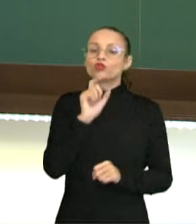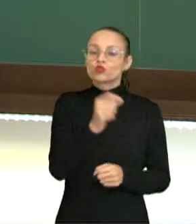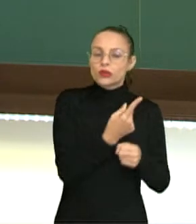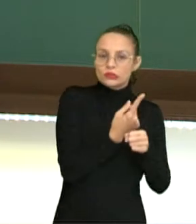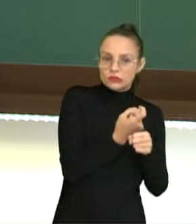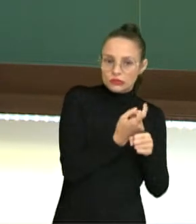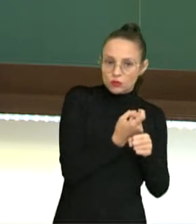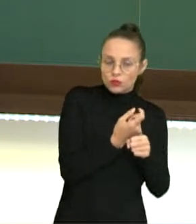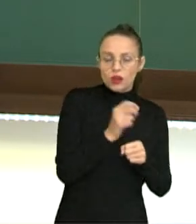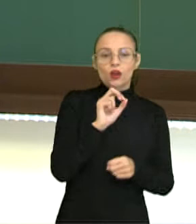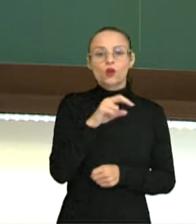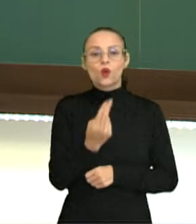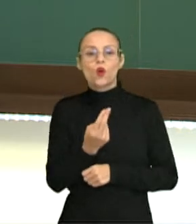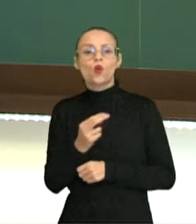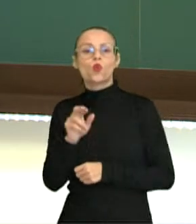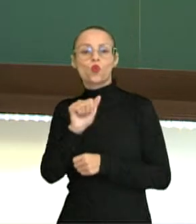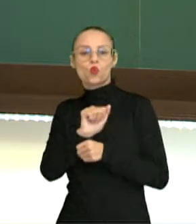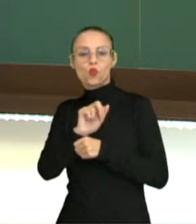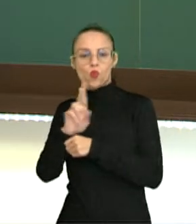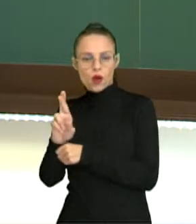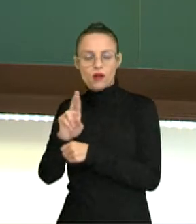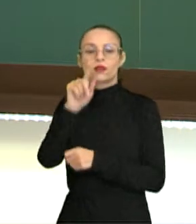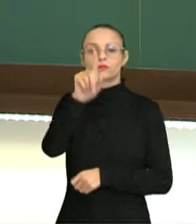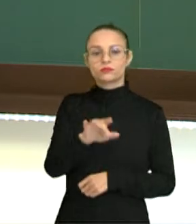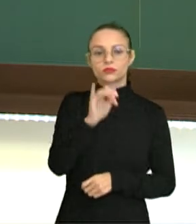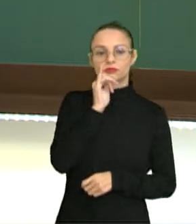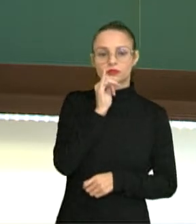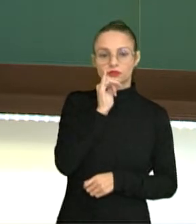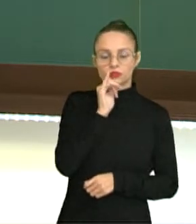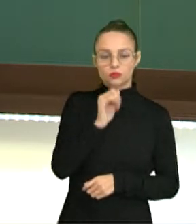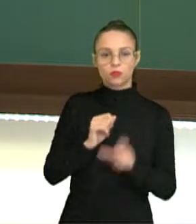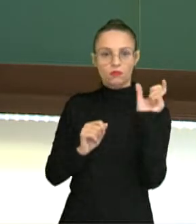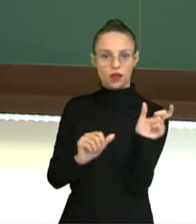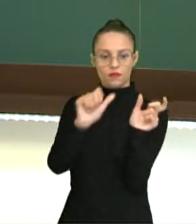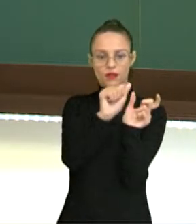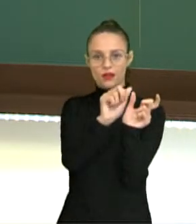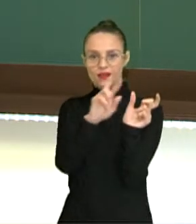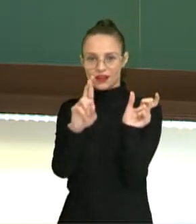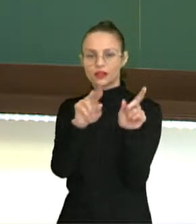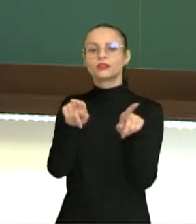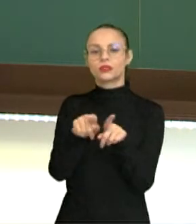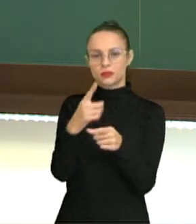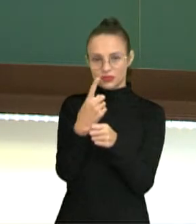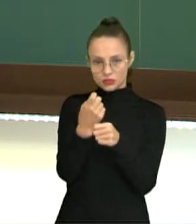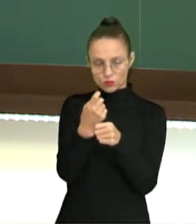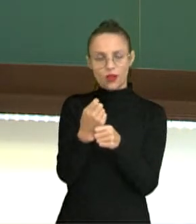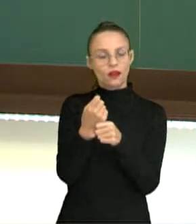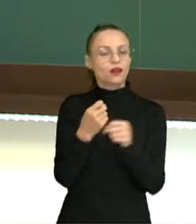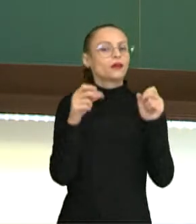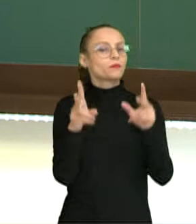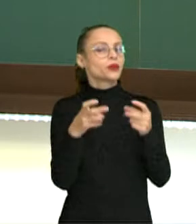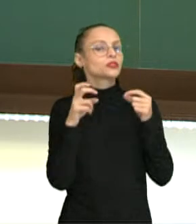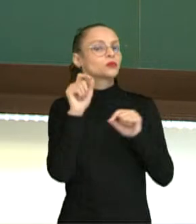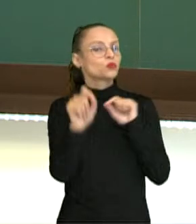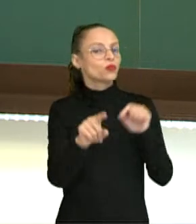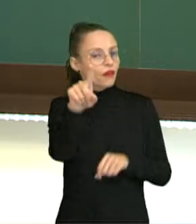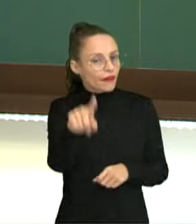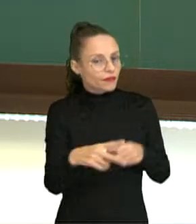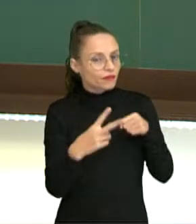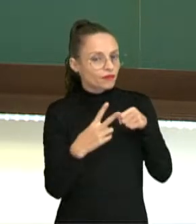ou no infinitivo. Se puder pôr no infinitivo e no singular, você já vai ver que se trata de um